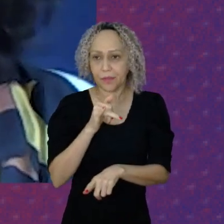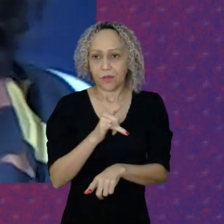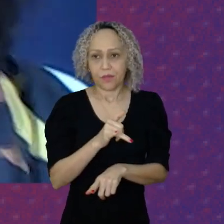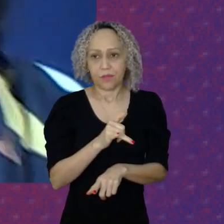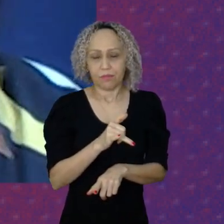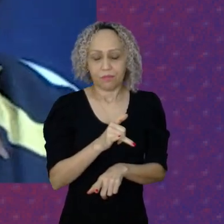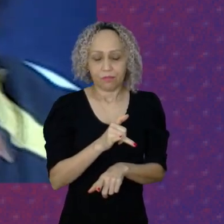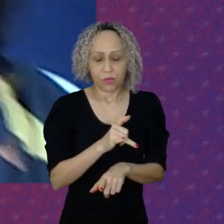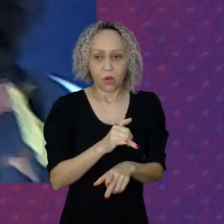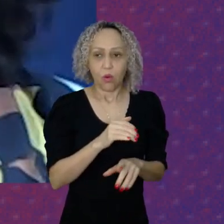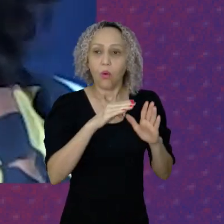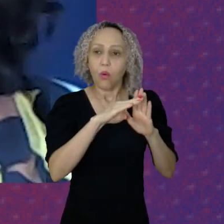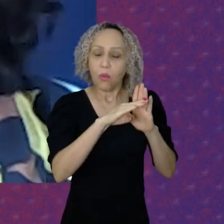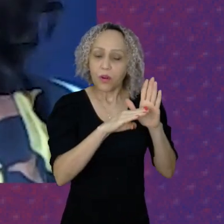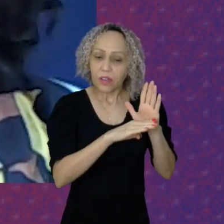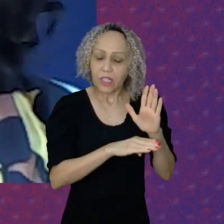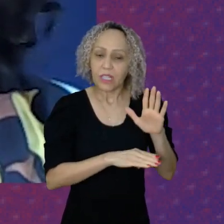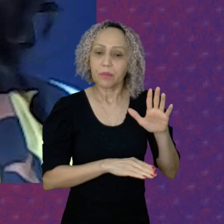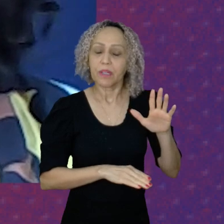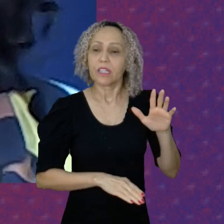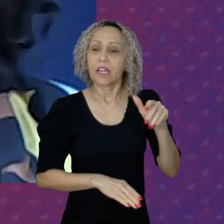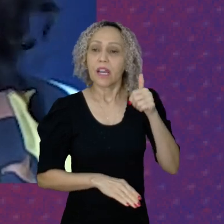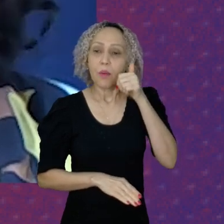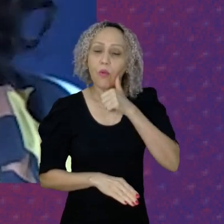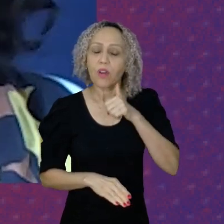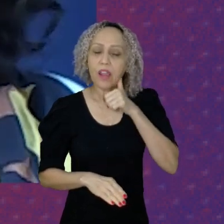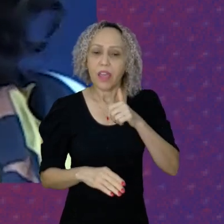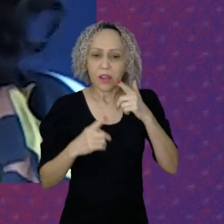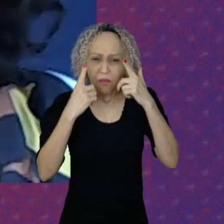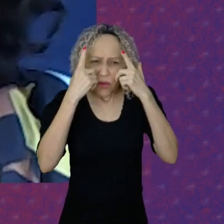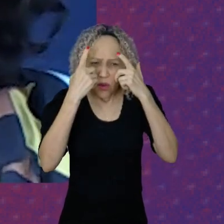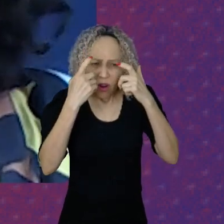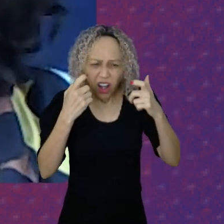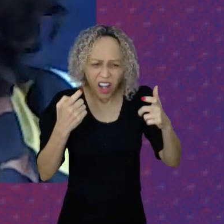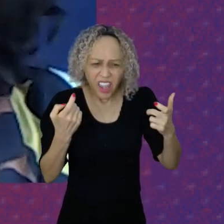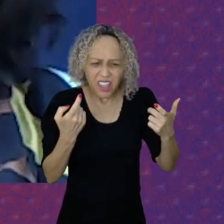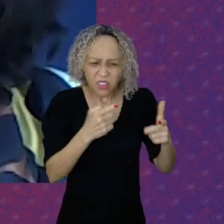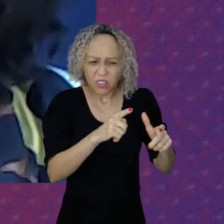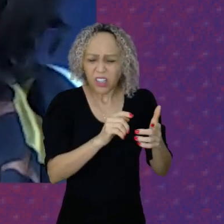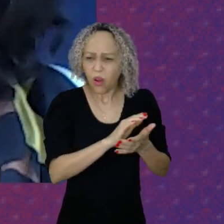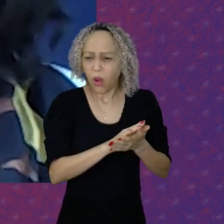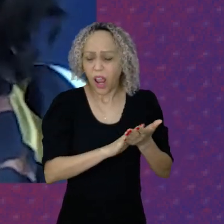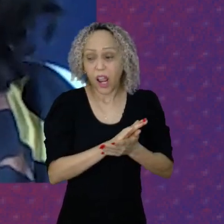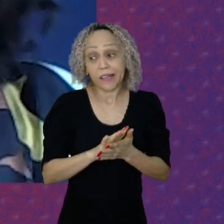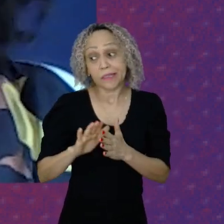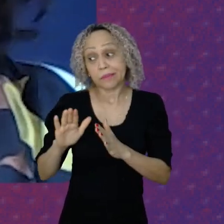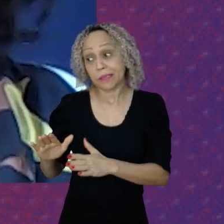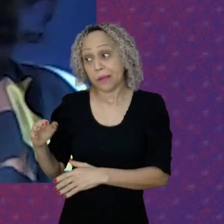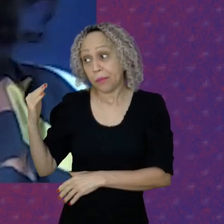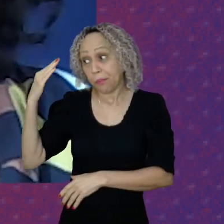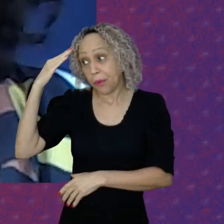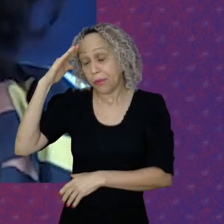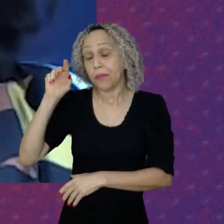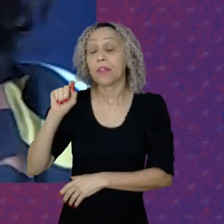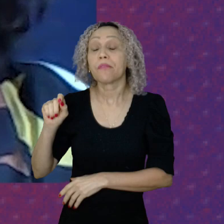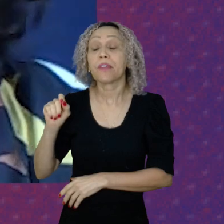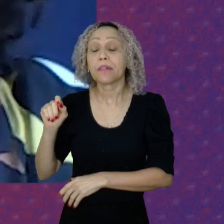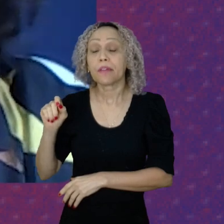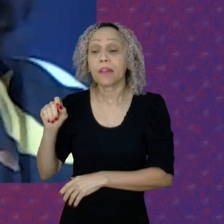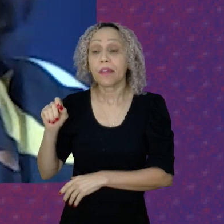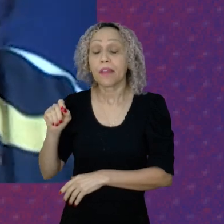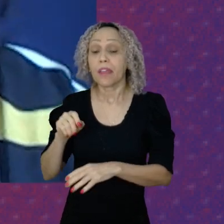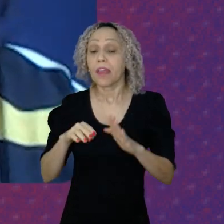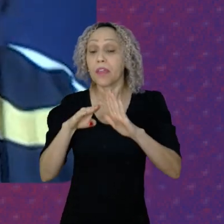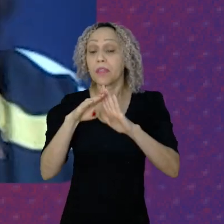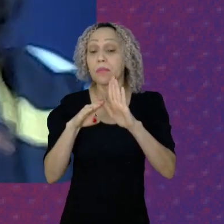Violência. E a proposta é que haja a construção de 40 casas da mulher brasileira, que foi um programa